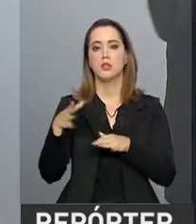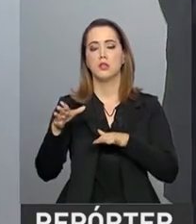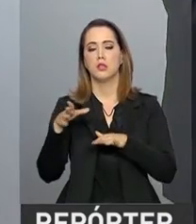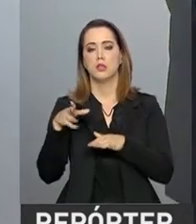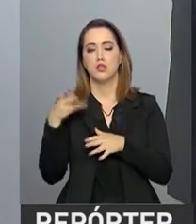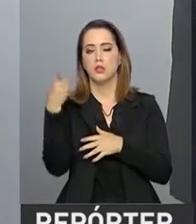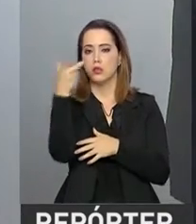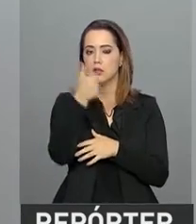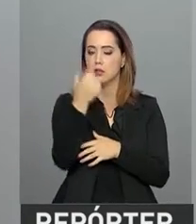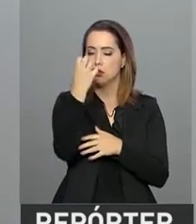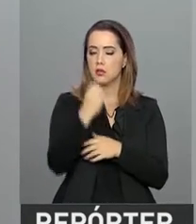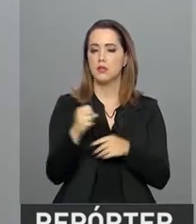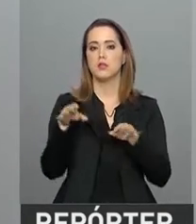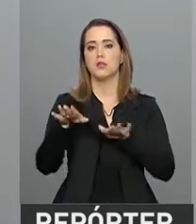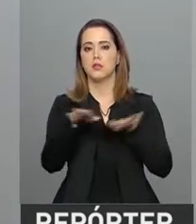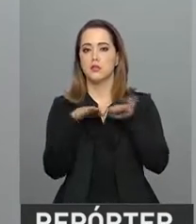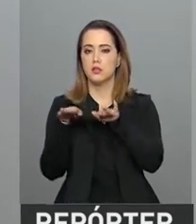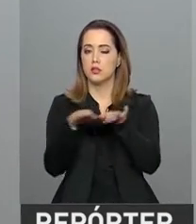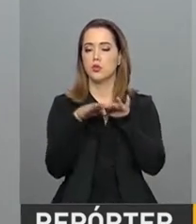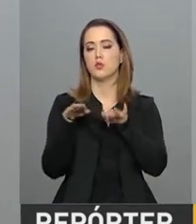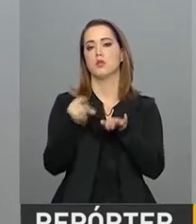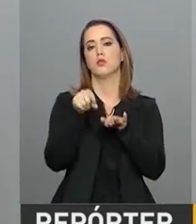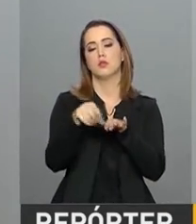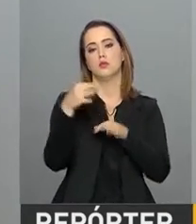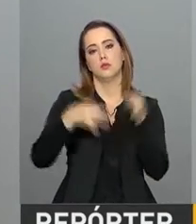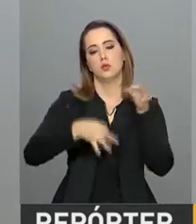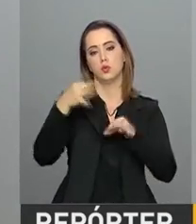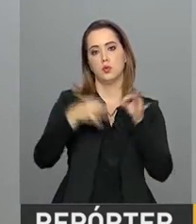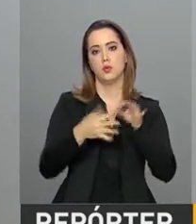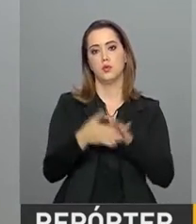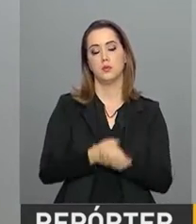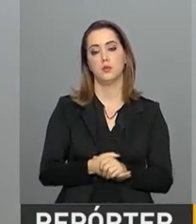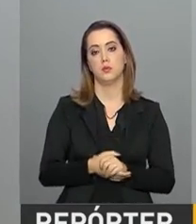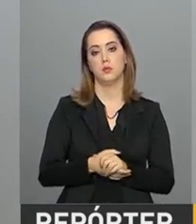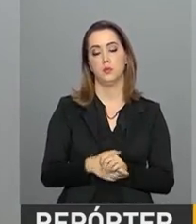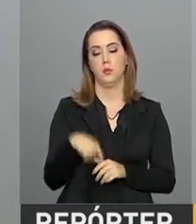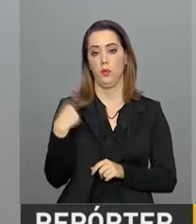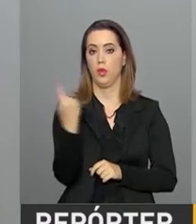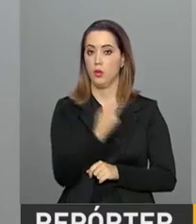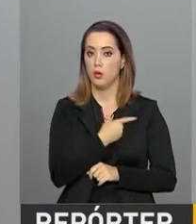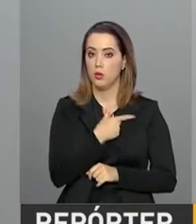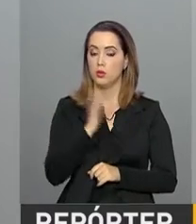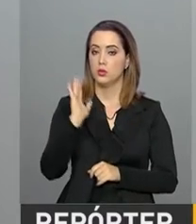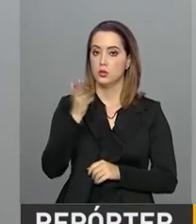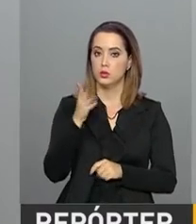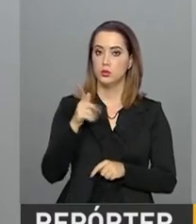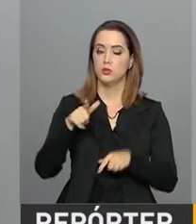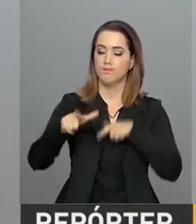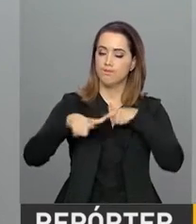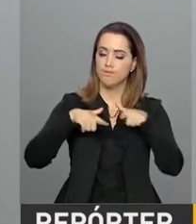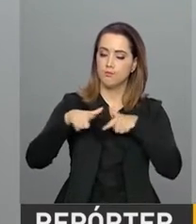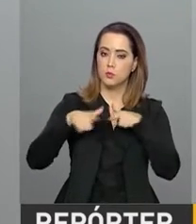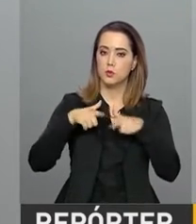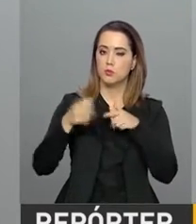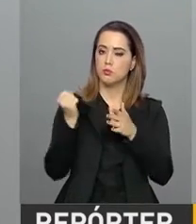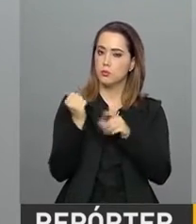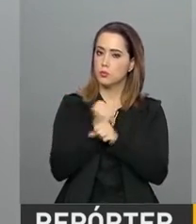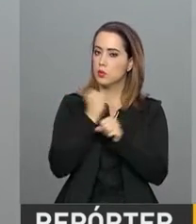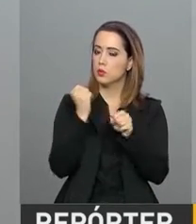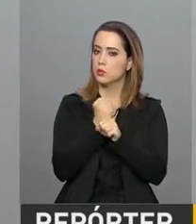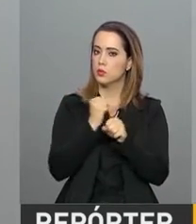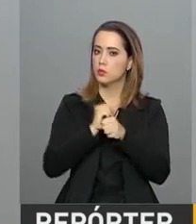aos julgamentos. Nós estamos construindo um banco de dados que será formado